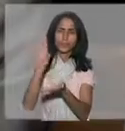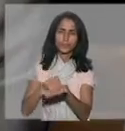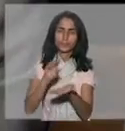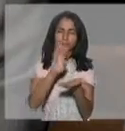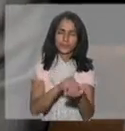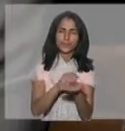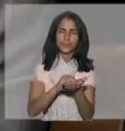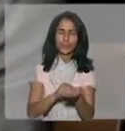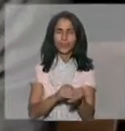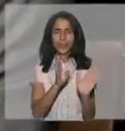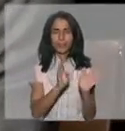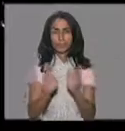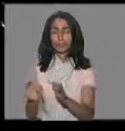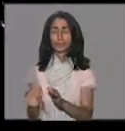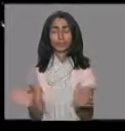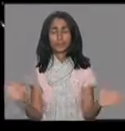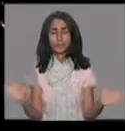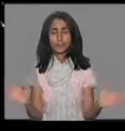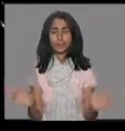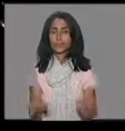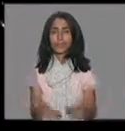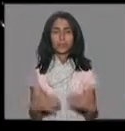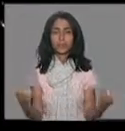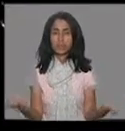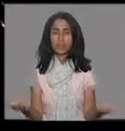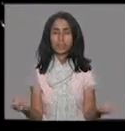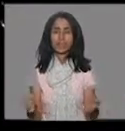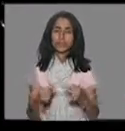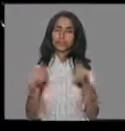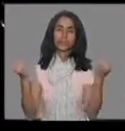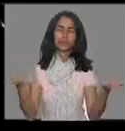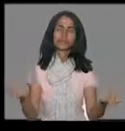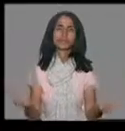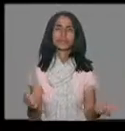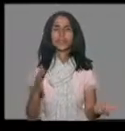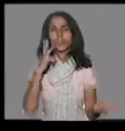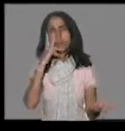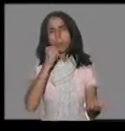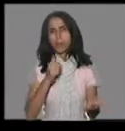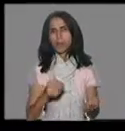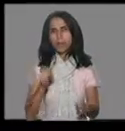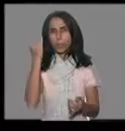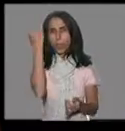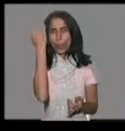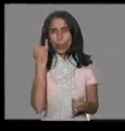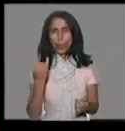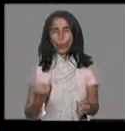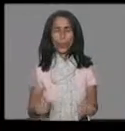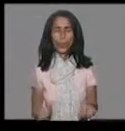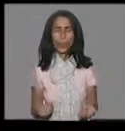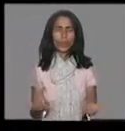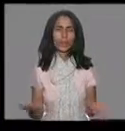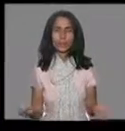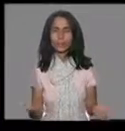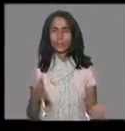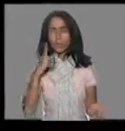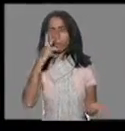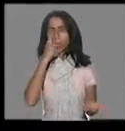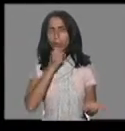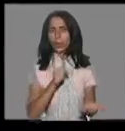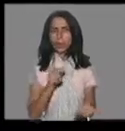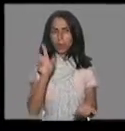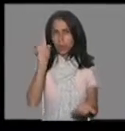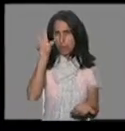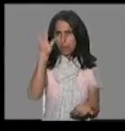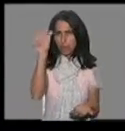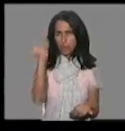ordem de coisas bonitas e magérrimos e bonito é parecer com que